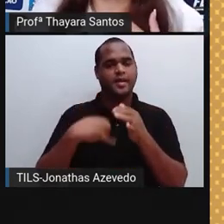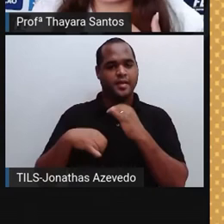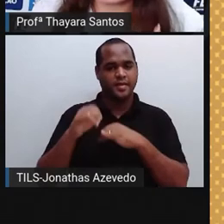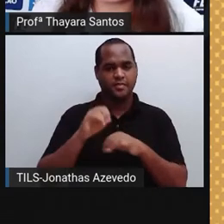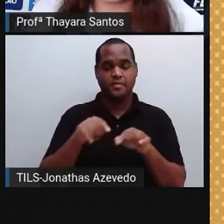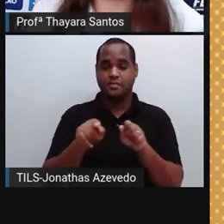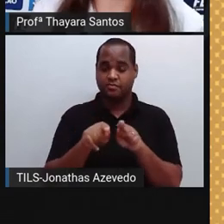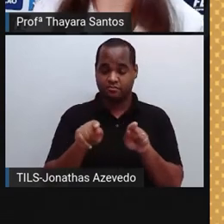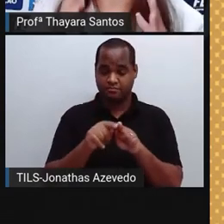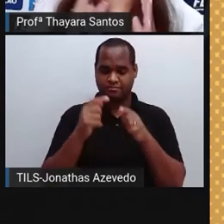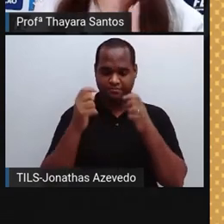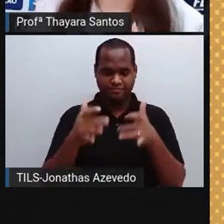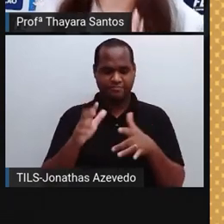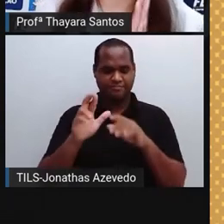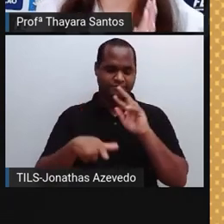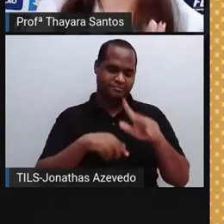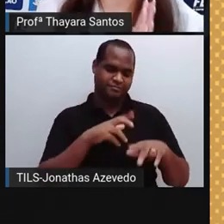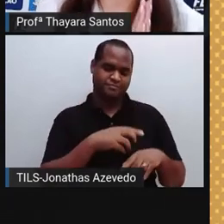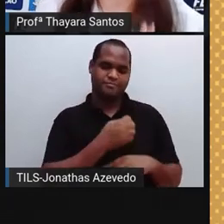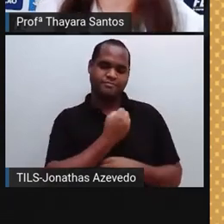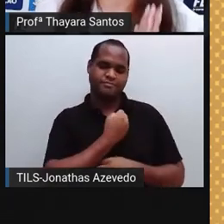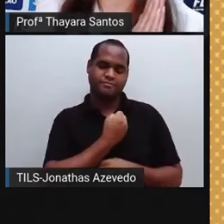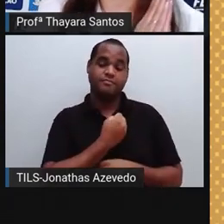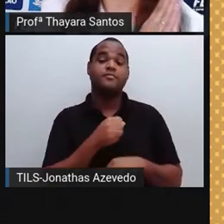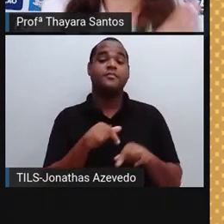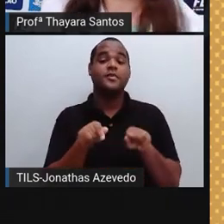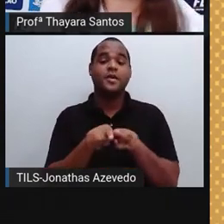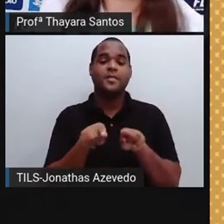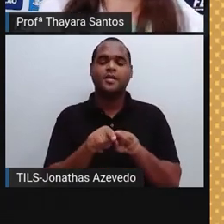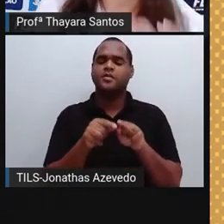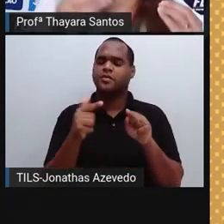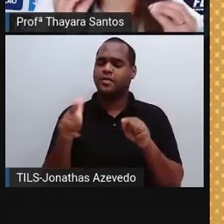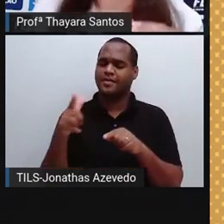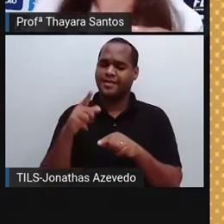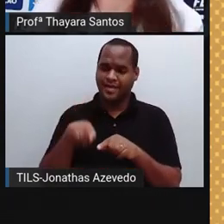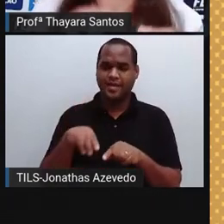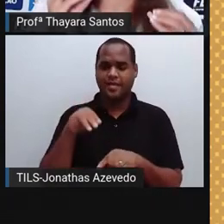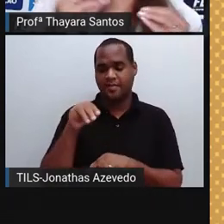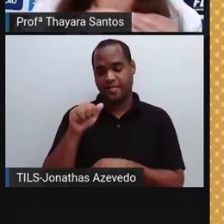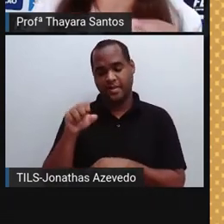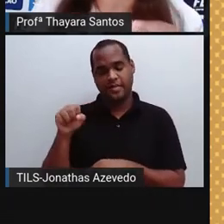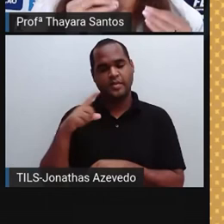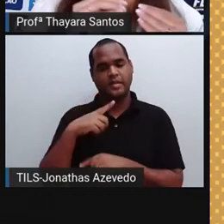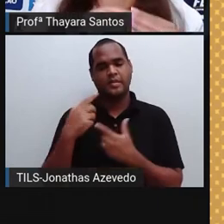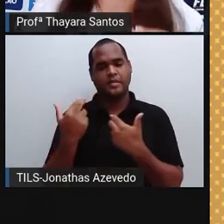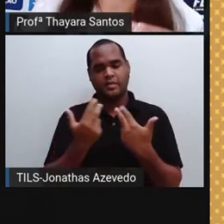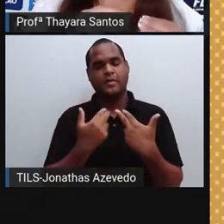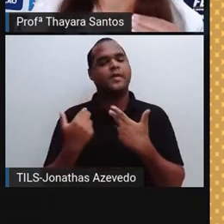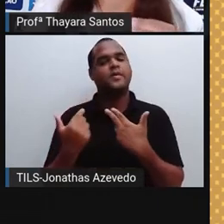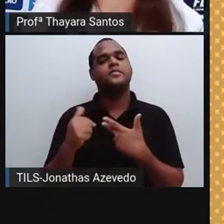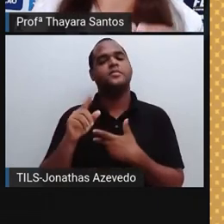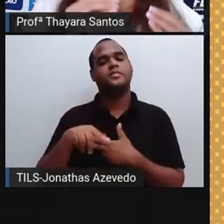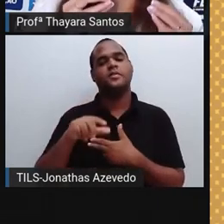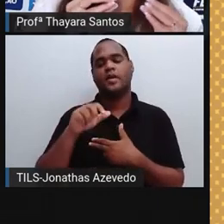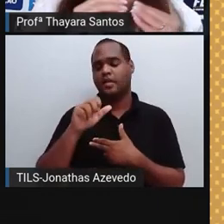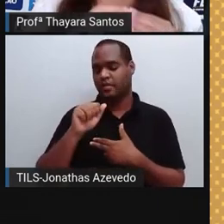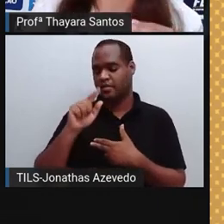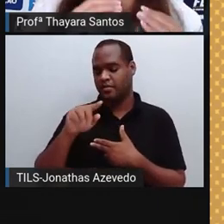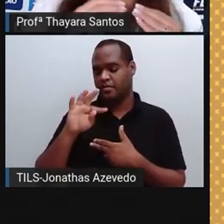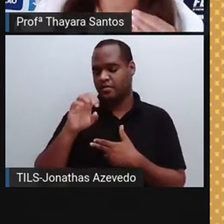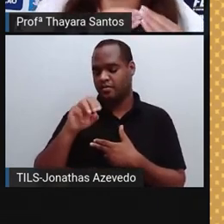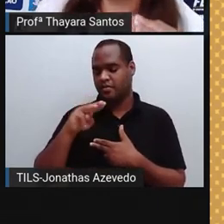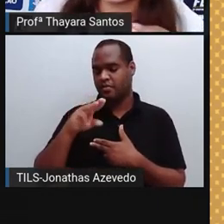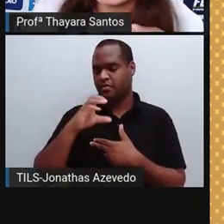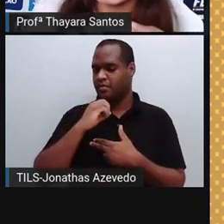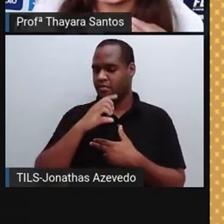números atômicos diferentes, porém, o número de massa é igual. Lembra que eu falei para vocês que o número atômico é como se fosse uma